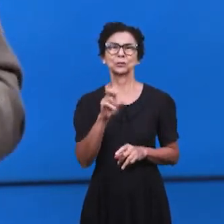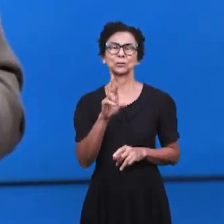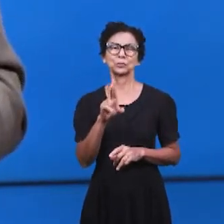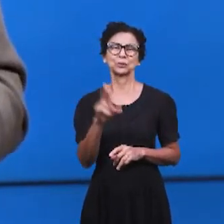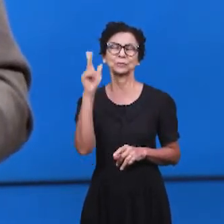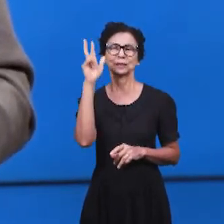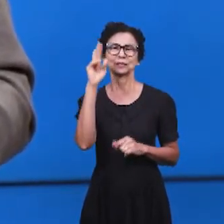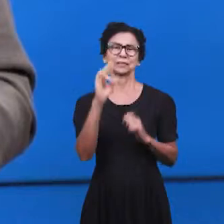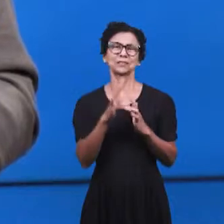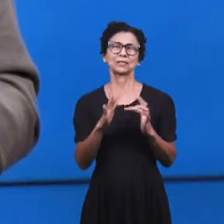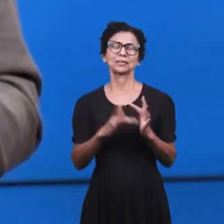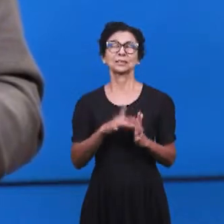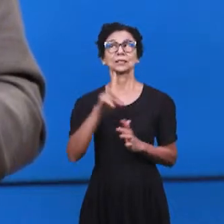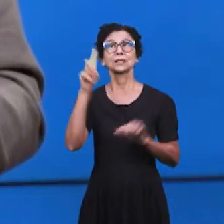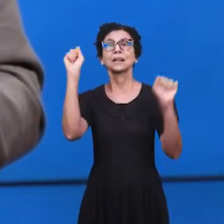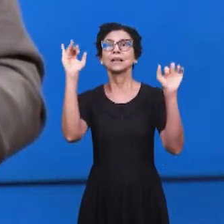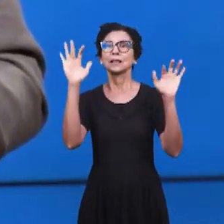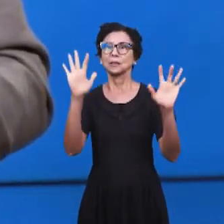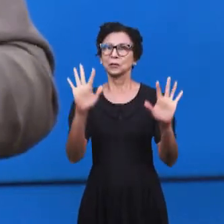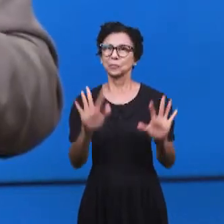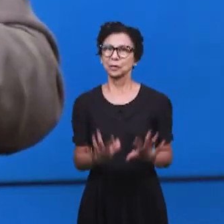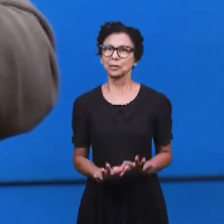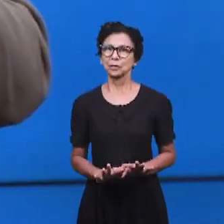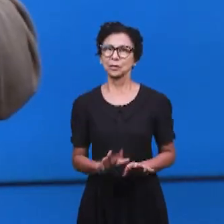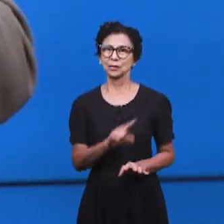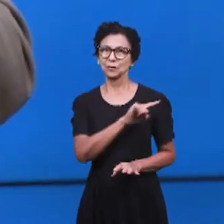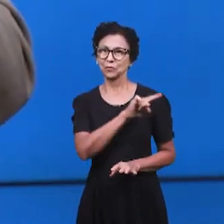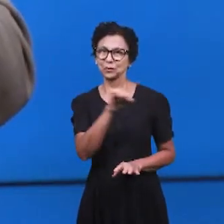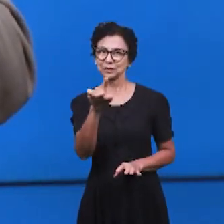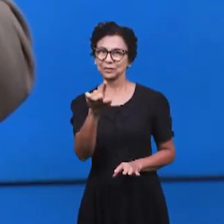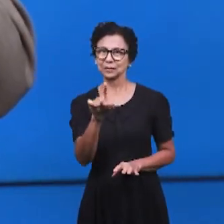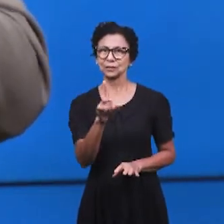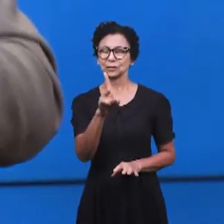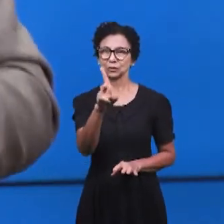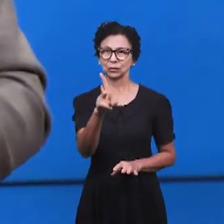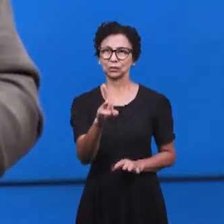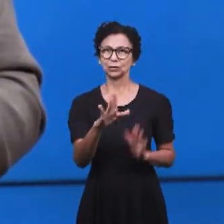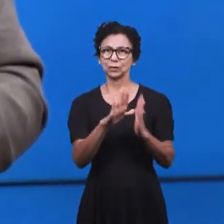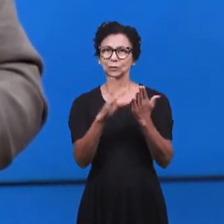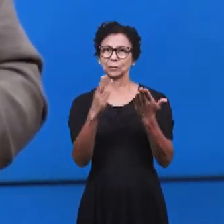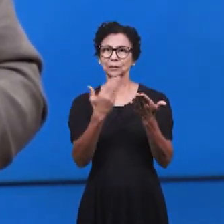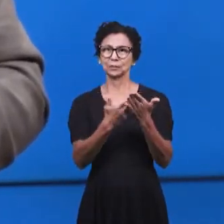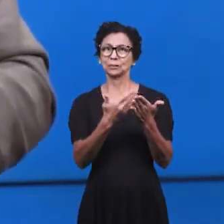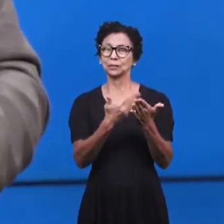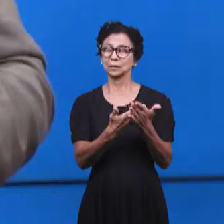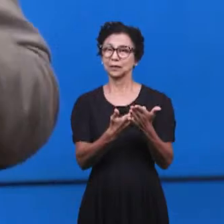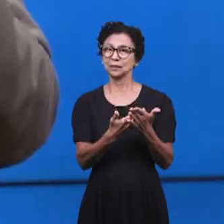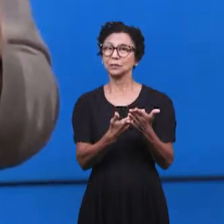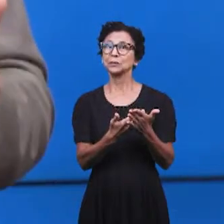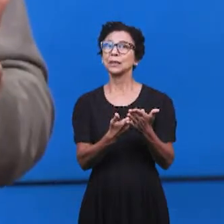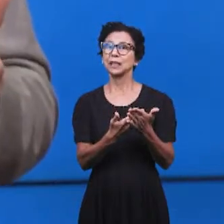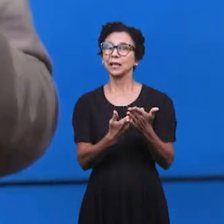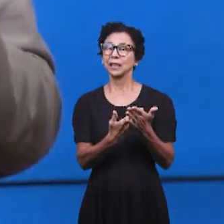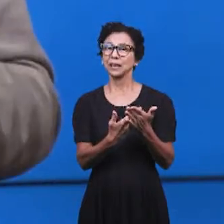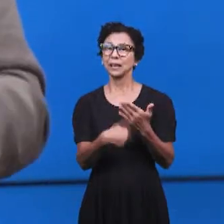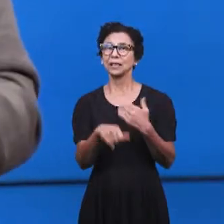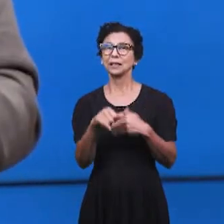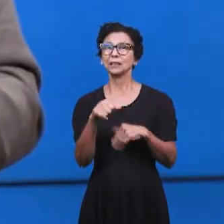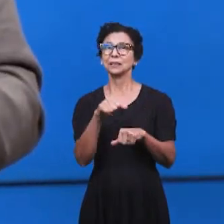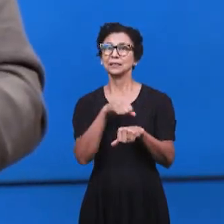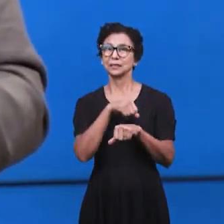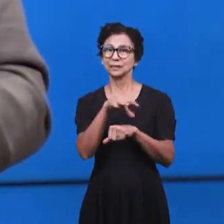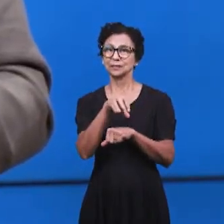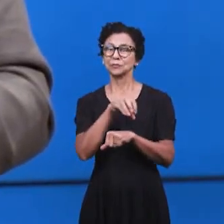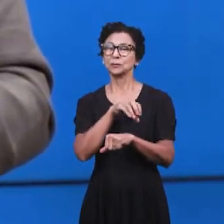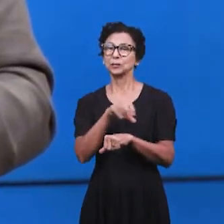Jesus a vocês e que o Senhor abençoe a vida de vocês. Continuem estudando a palavra e transmitindo esse